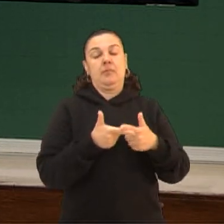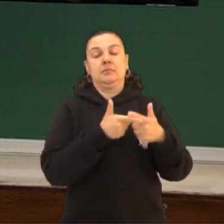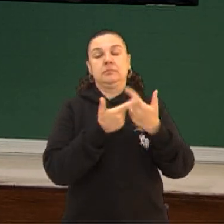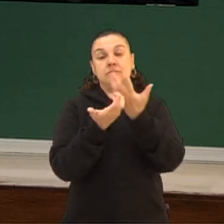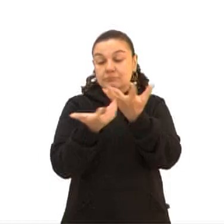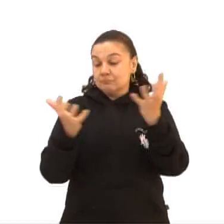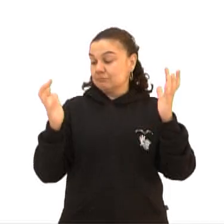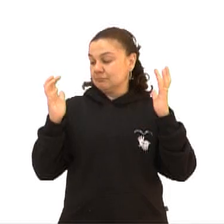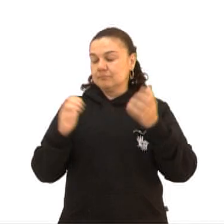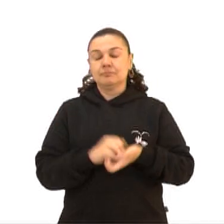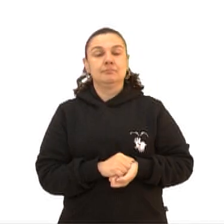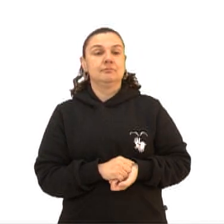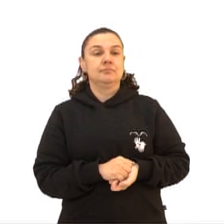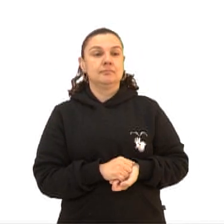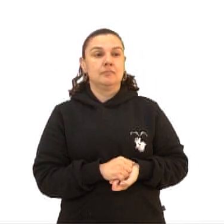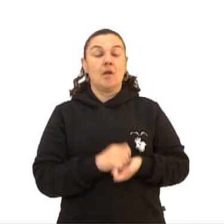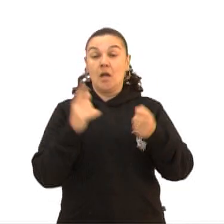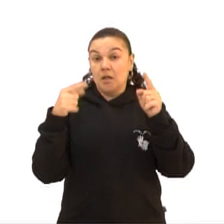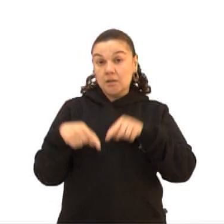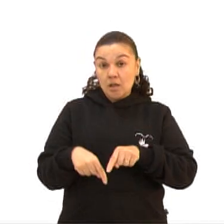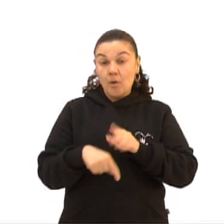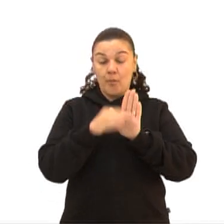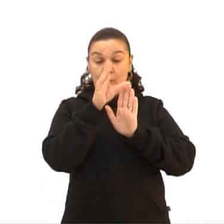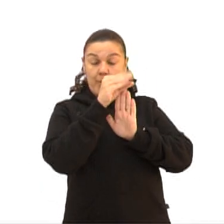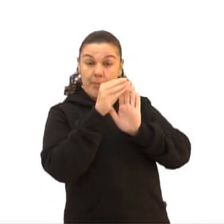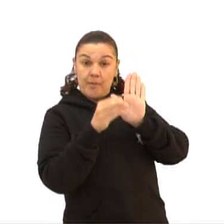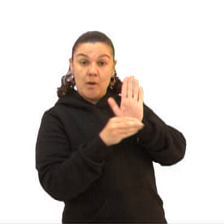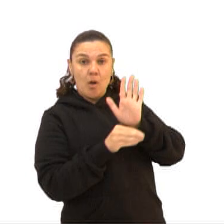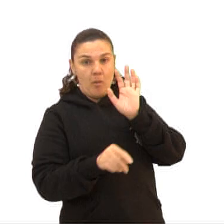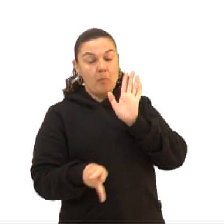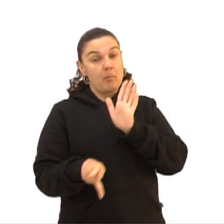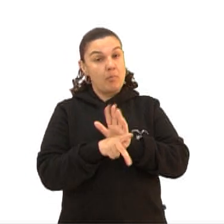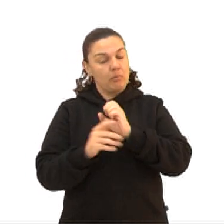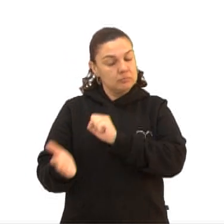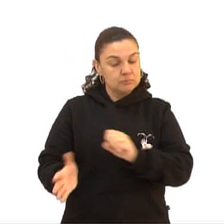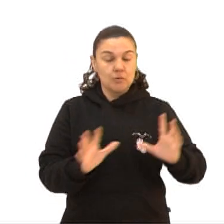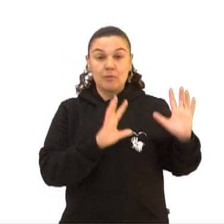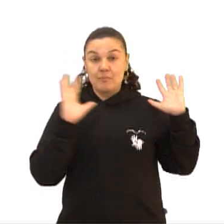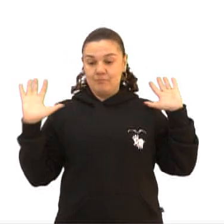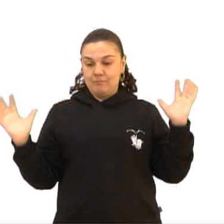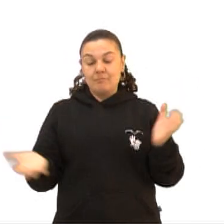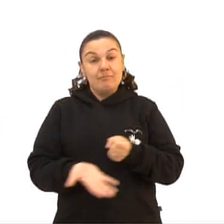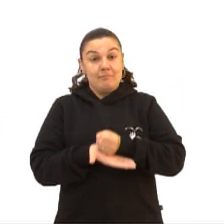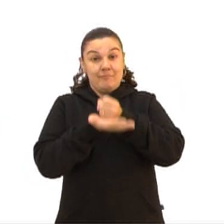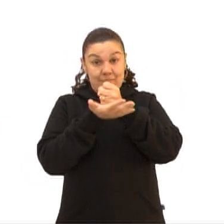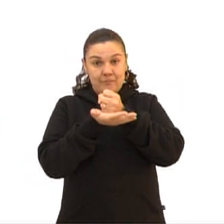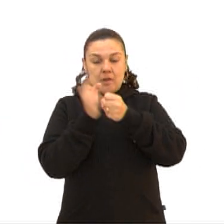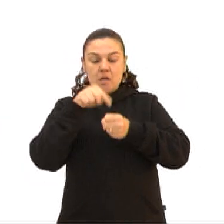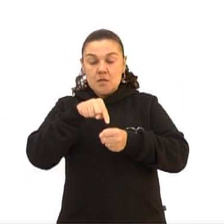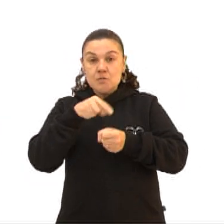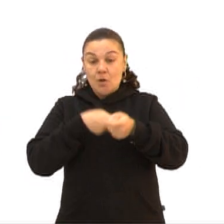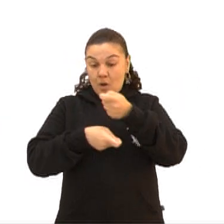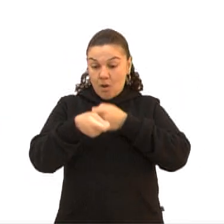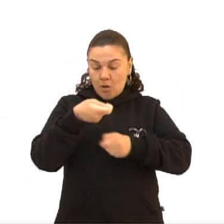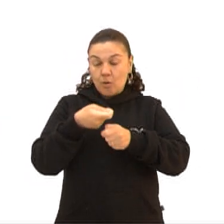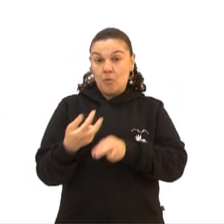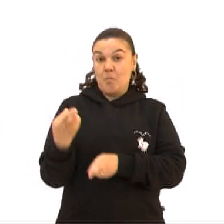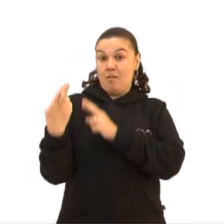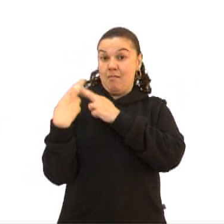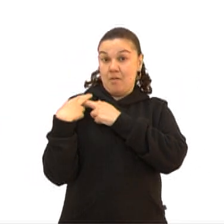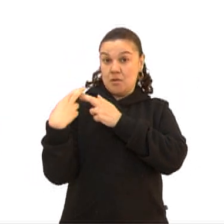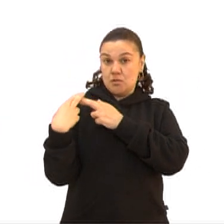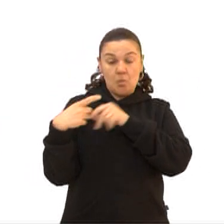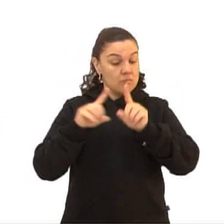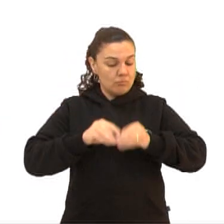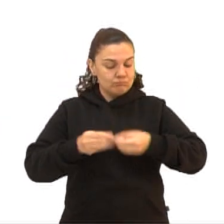ambientais. Então, o conceito de sustentabilidade surge daí. Sustentabilidade seria uma economia responsável e que não